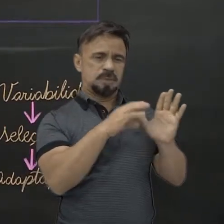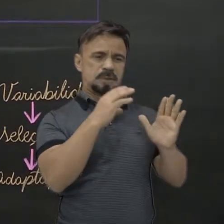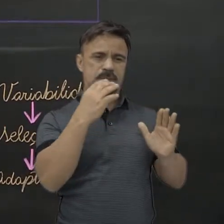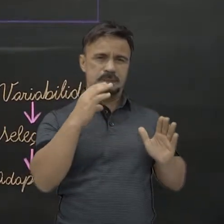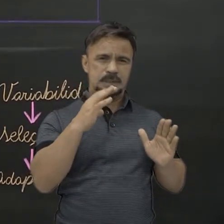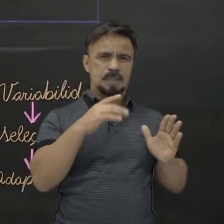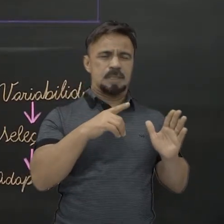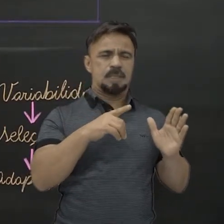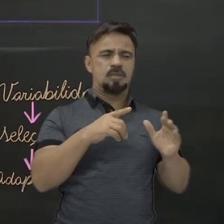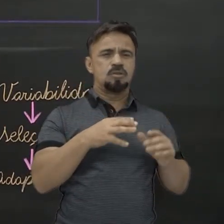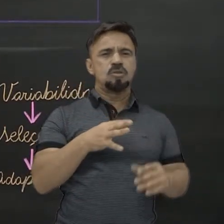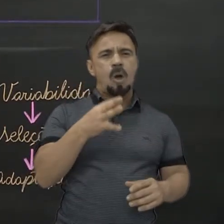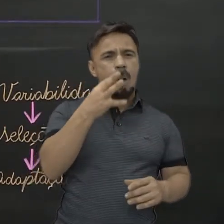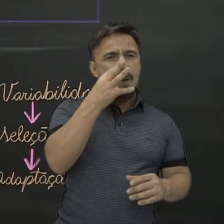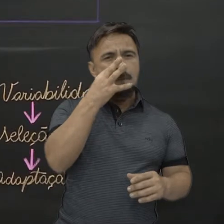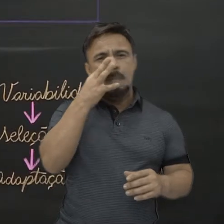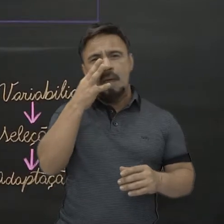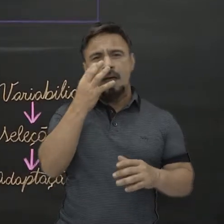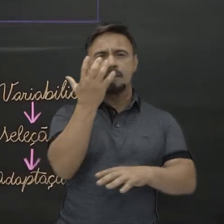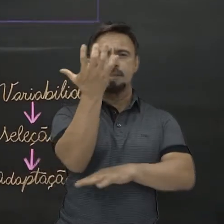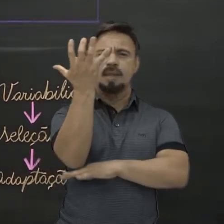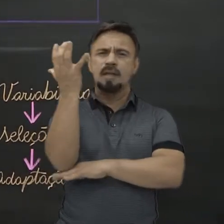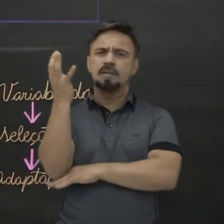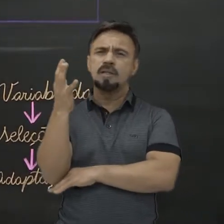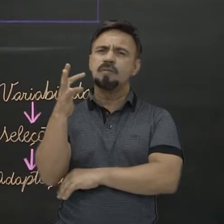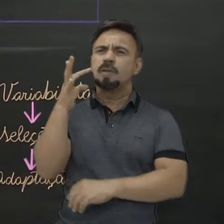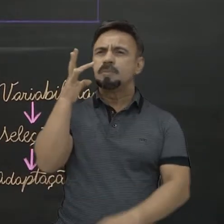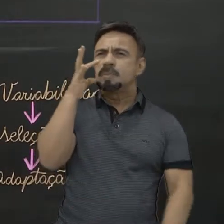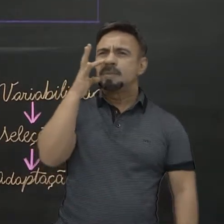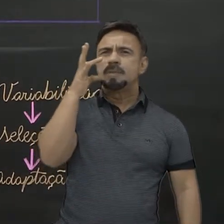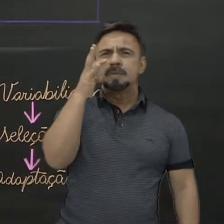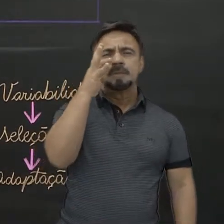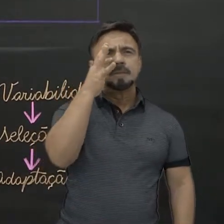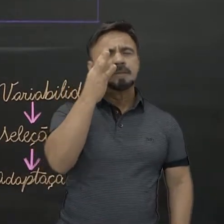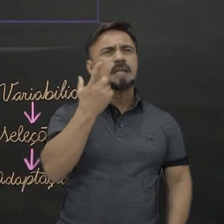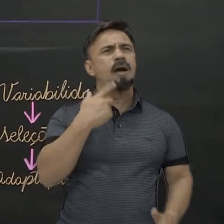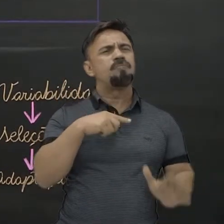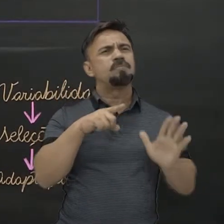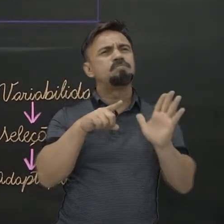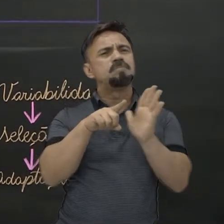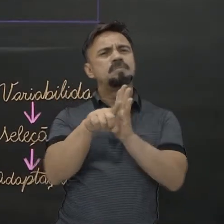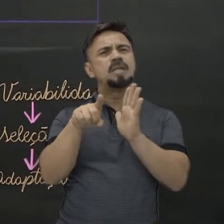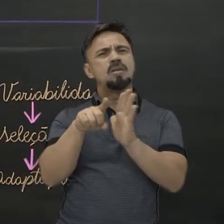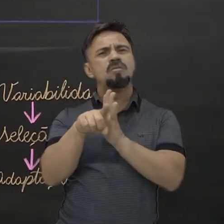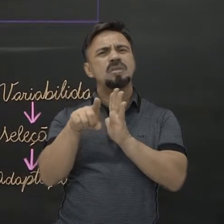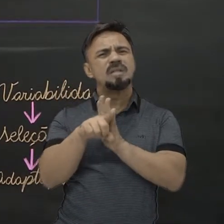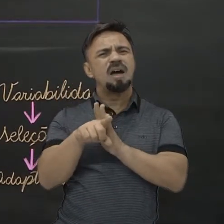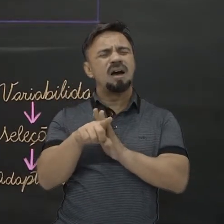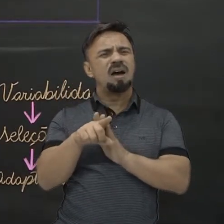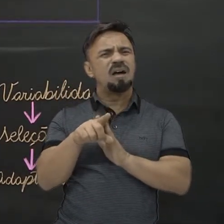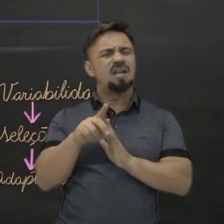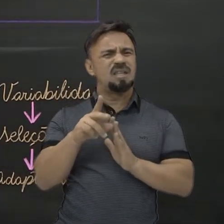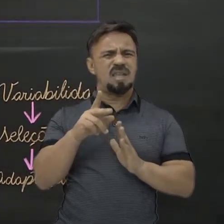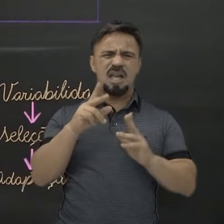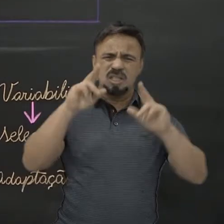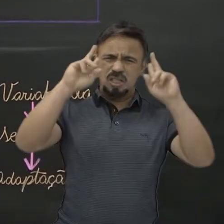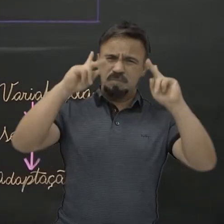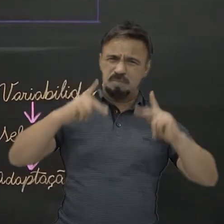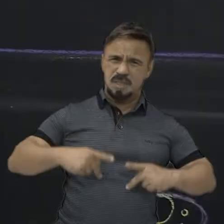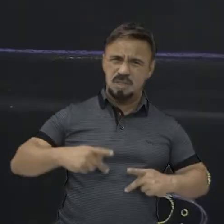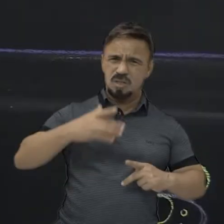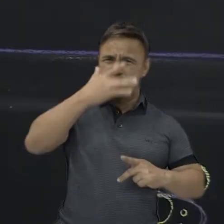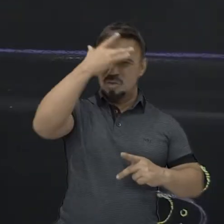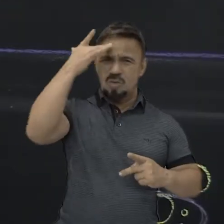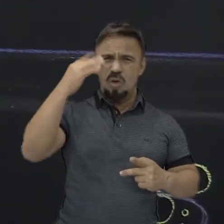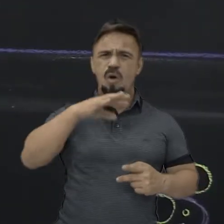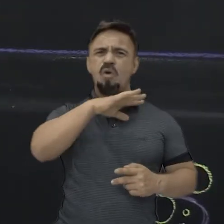natureza, os chamados naturalistas, observavam, questionavam. Será que os seres não sofrem modificações?